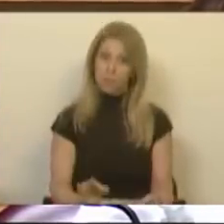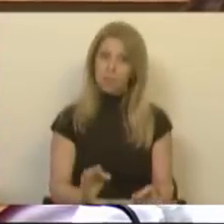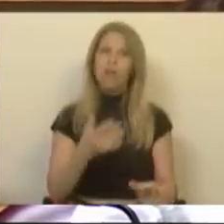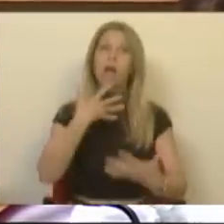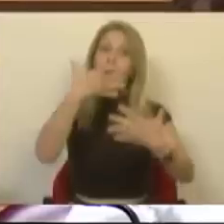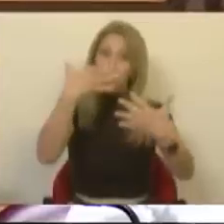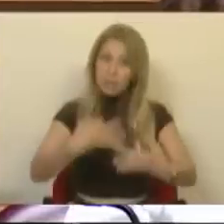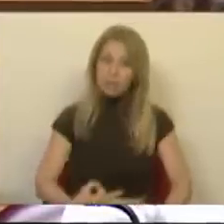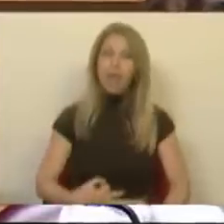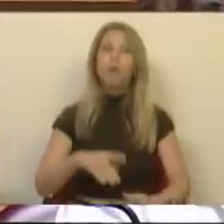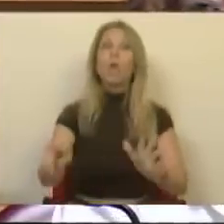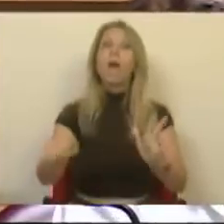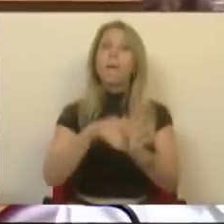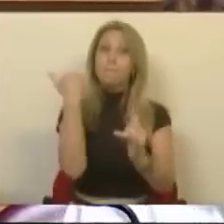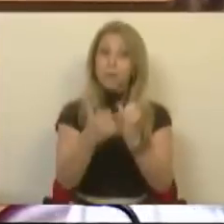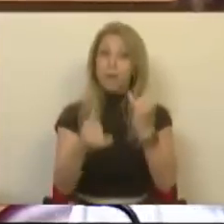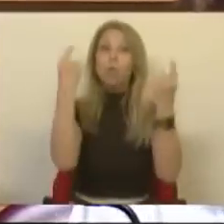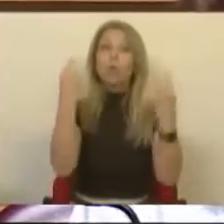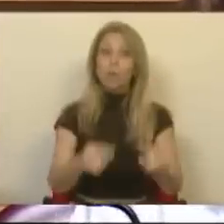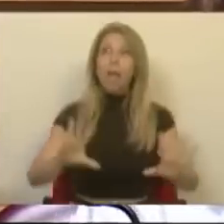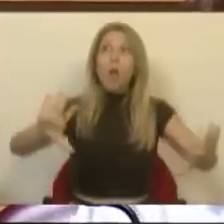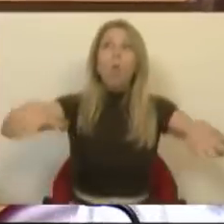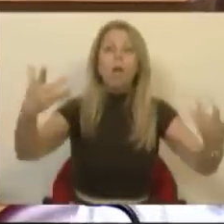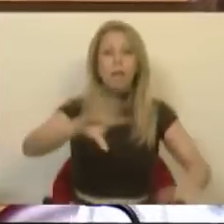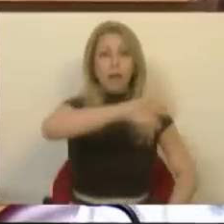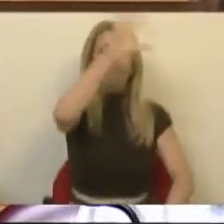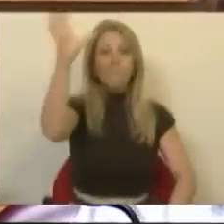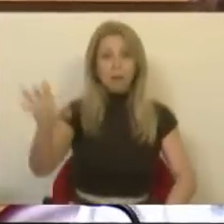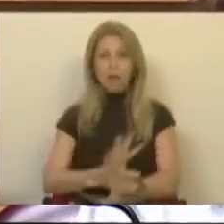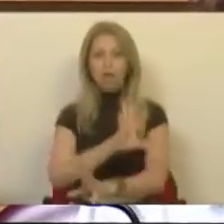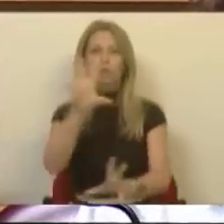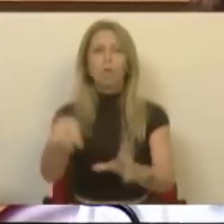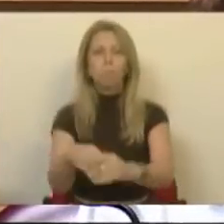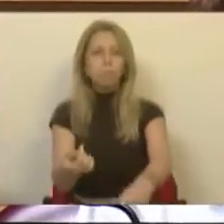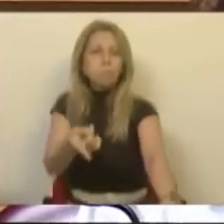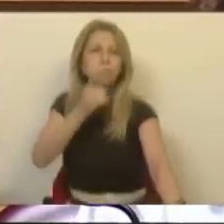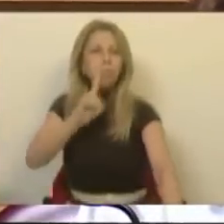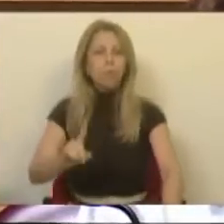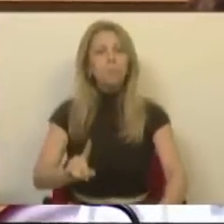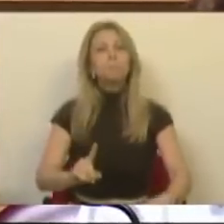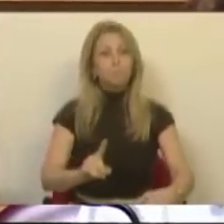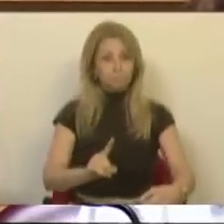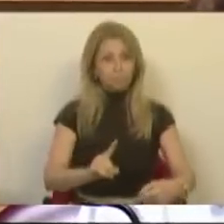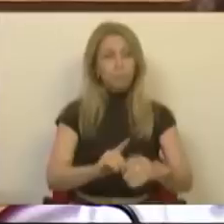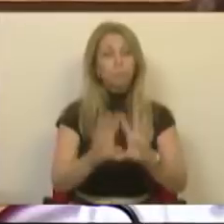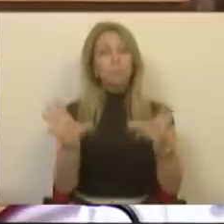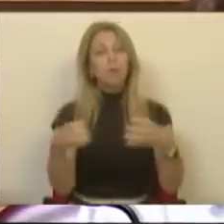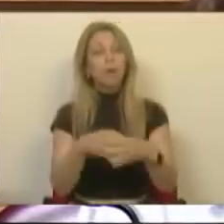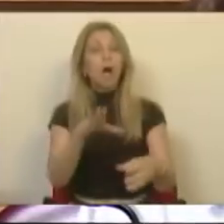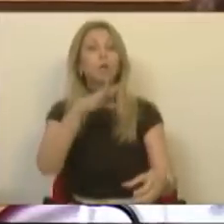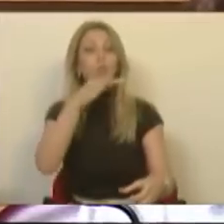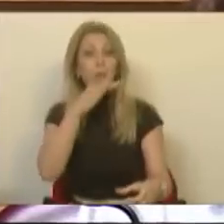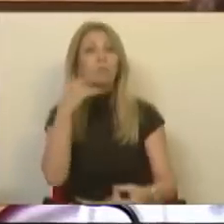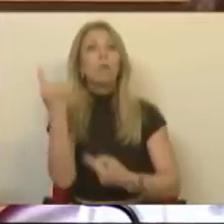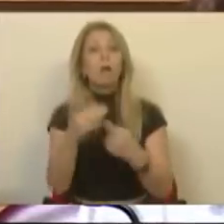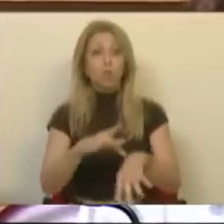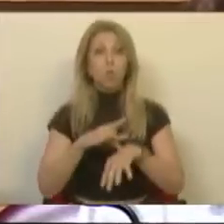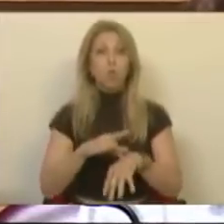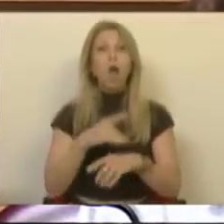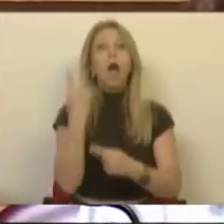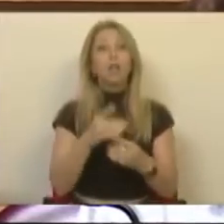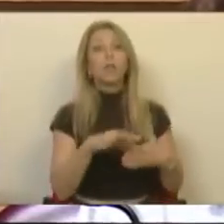representa em qualquer país a infiltração de forças de segurança e da autoridade por elementos muitas vezes liderados